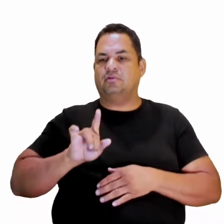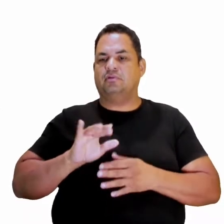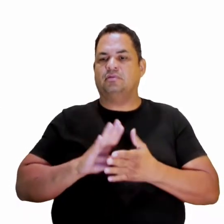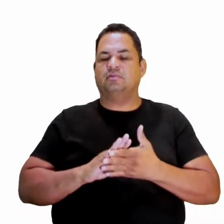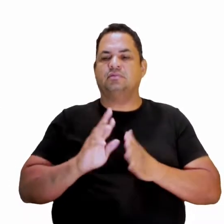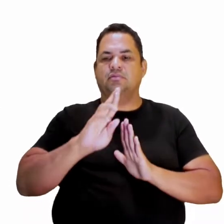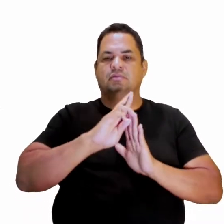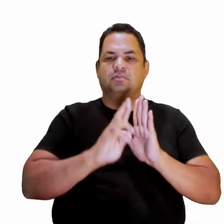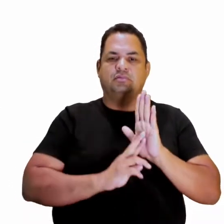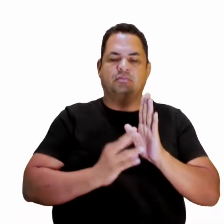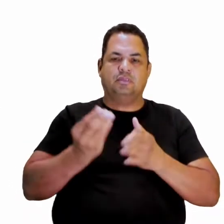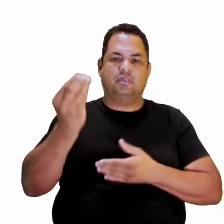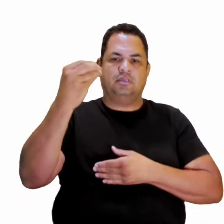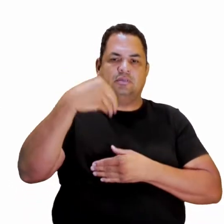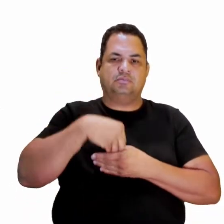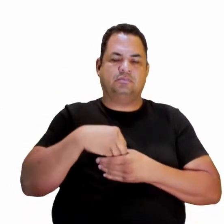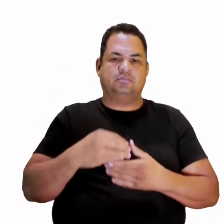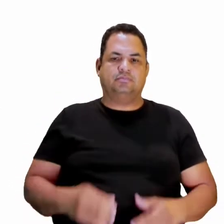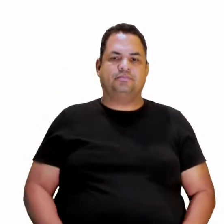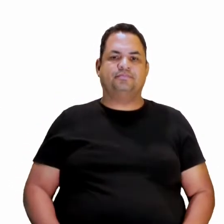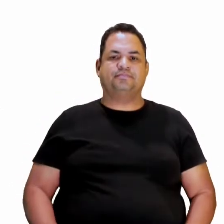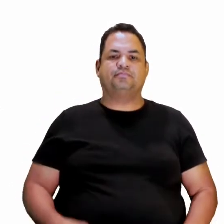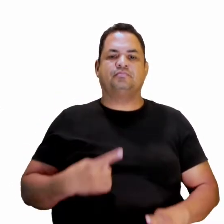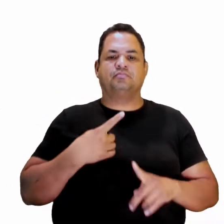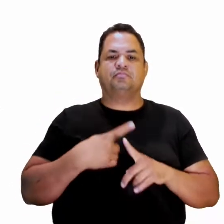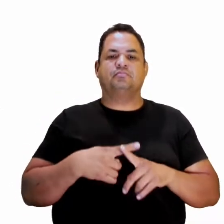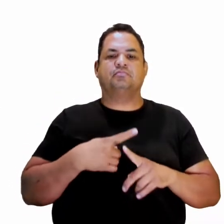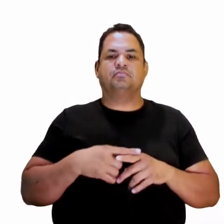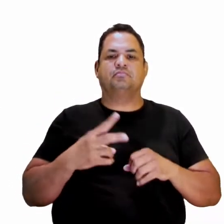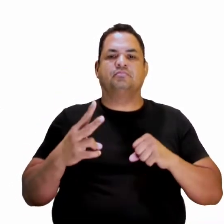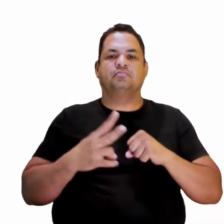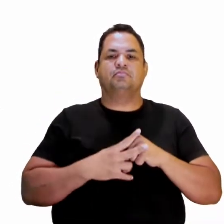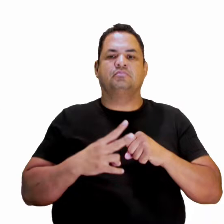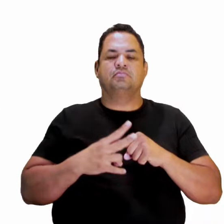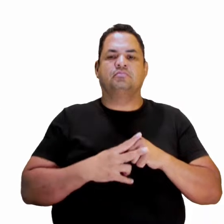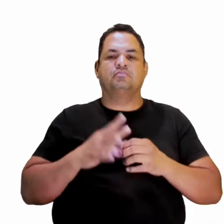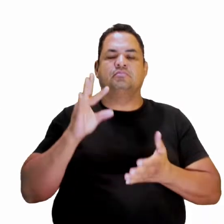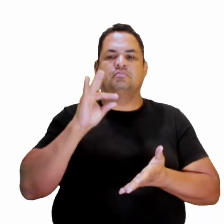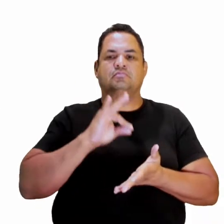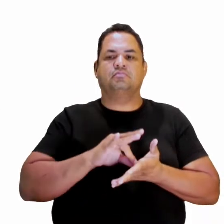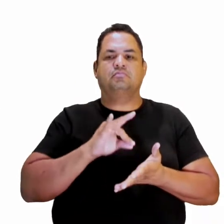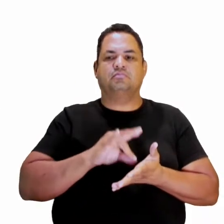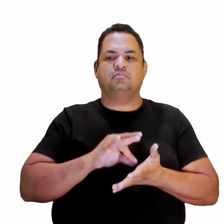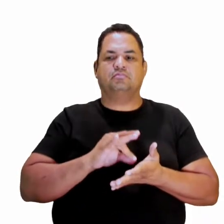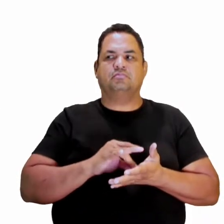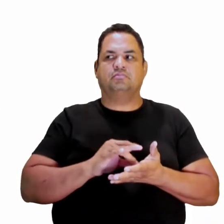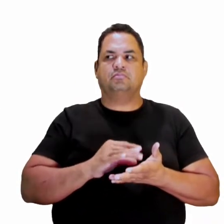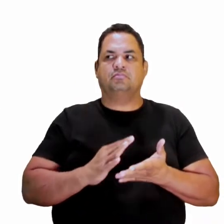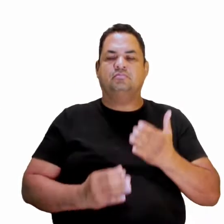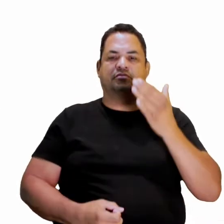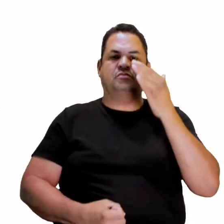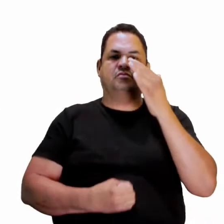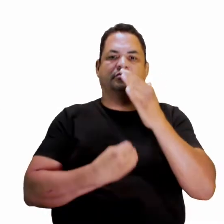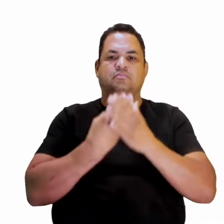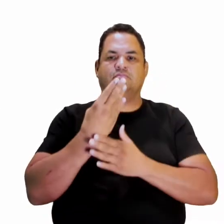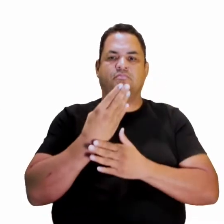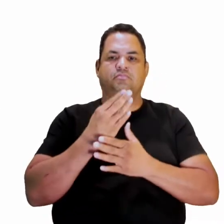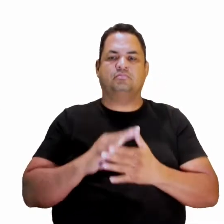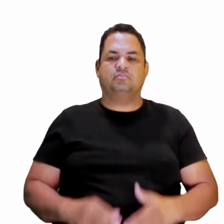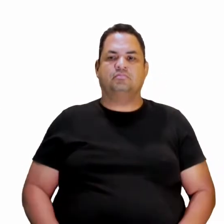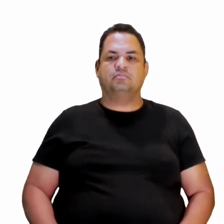uma regra. Uma regra, porque esse verbo, olha só, na verdade, ele vem do verbo to